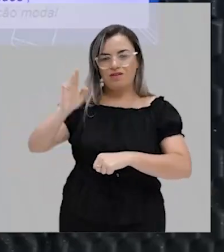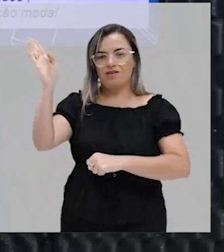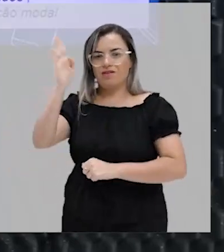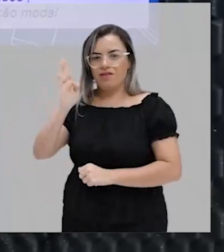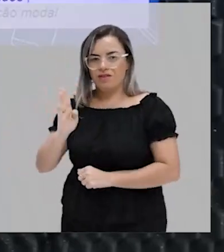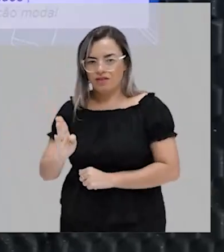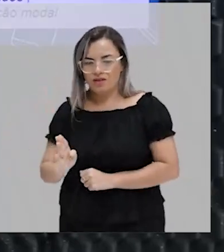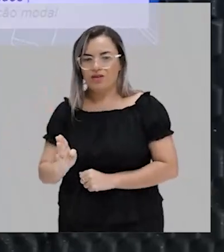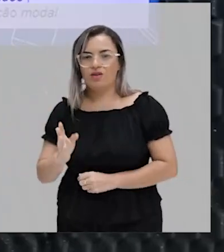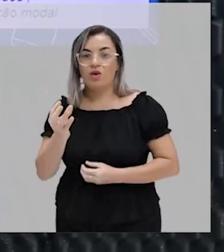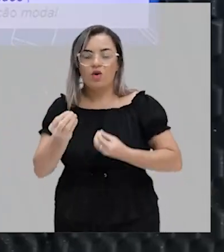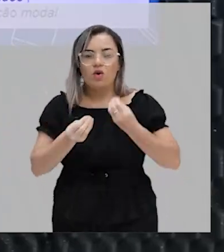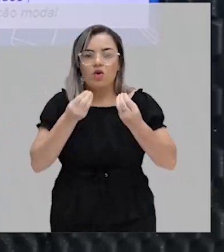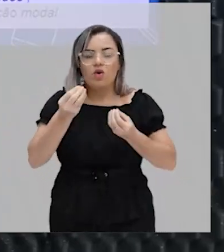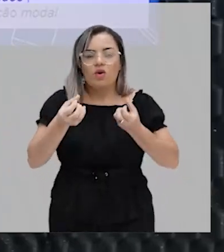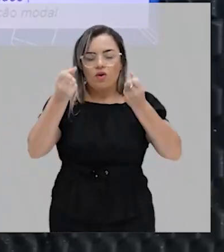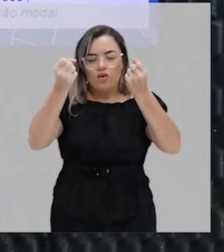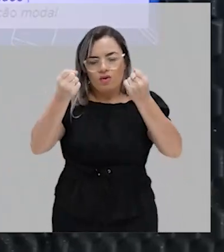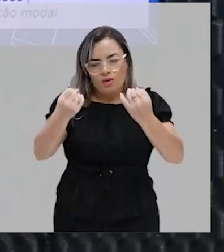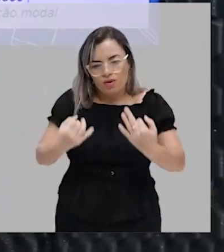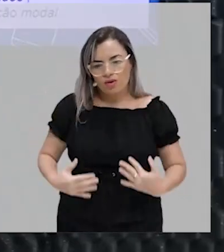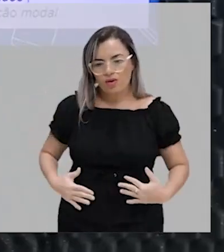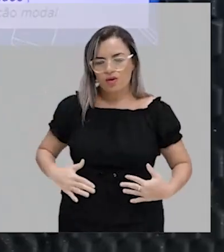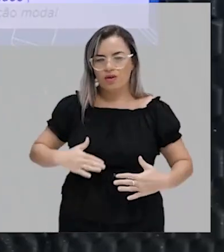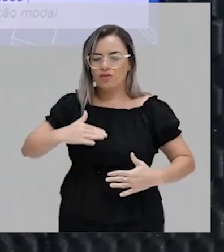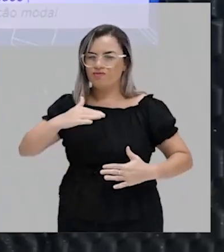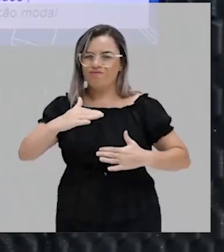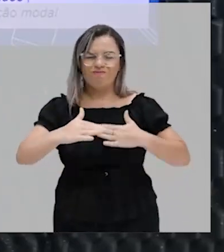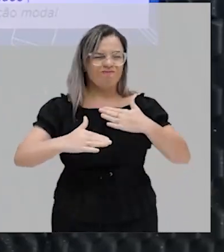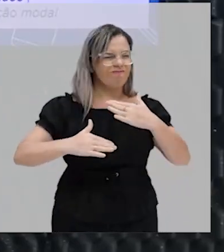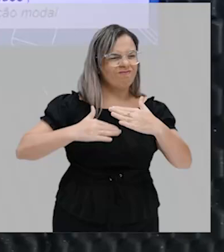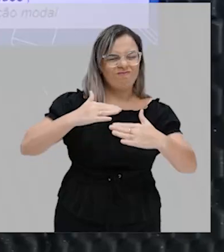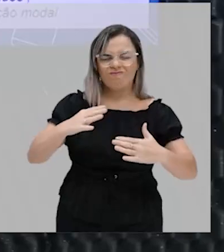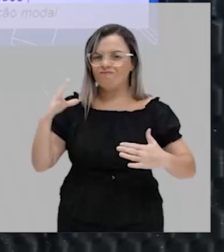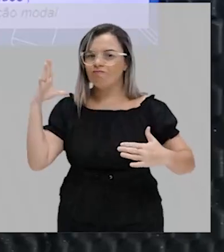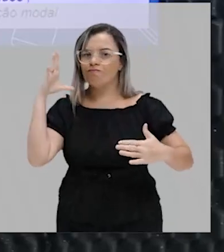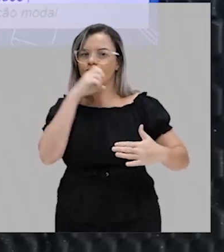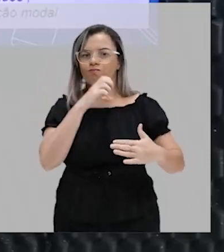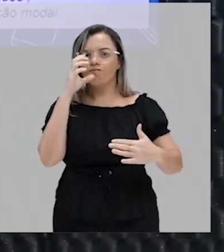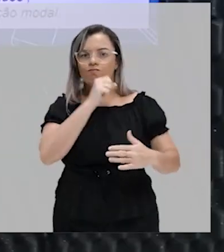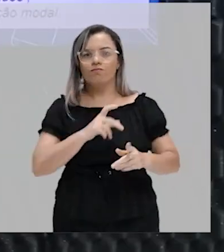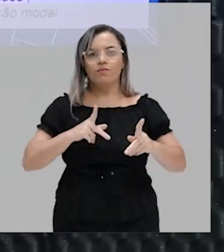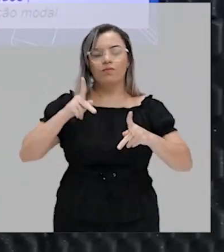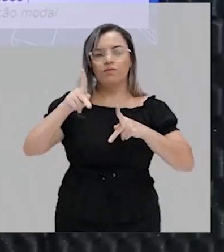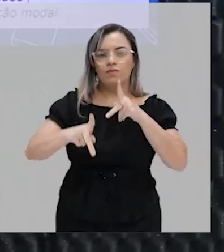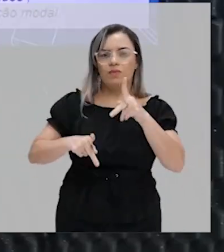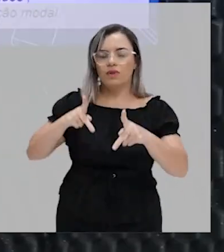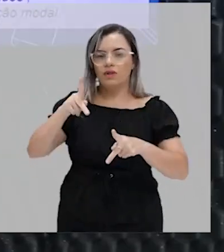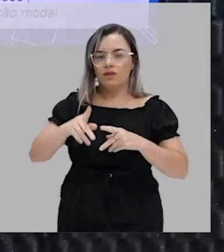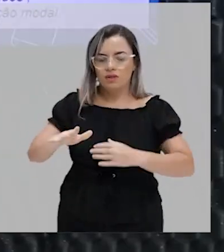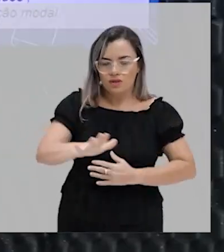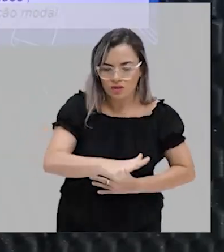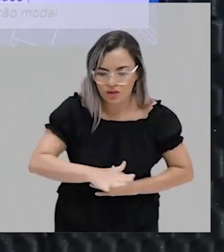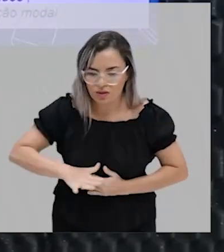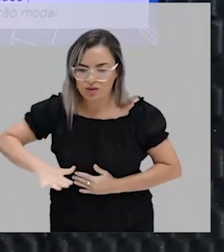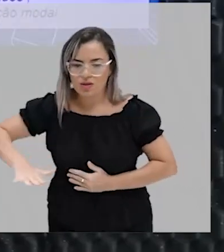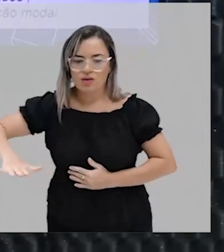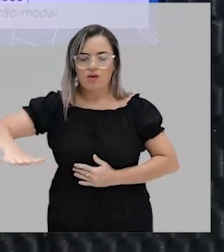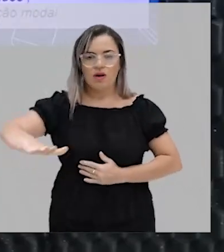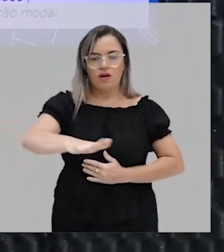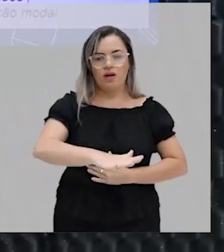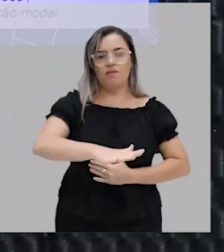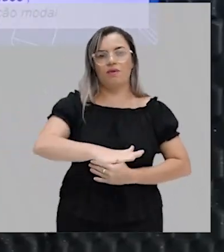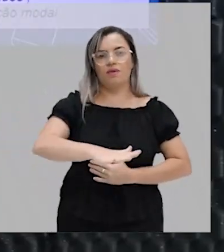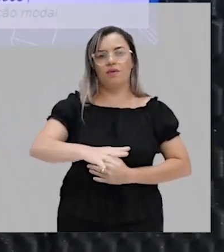já te disse, né, vão se desenvolver de uma forma muito rápida no termos de população. A população cresceu de uma forma